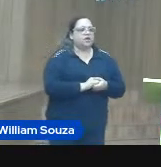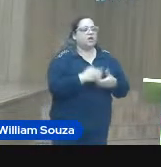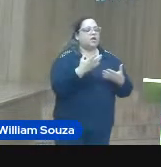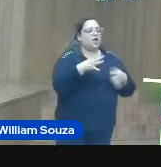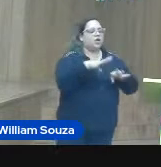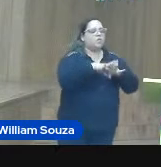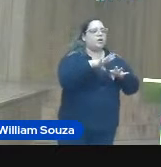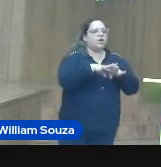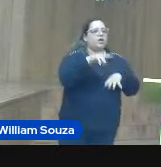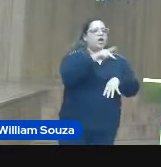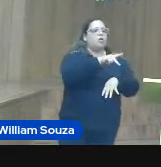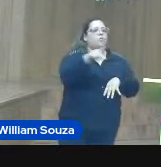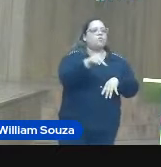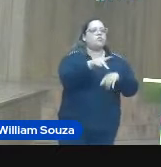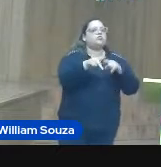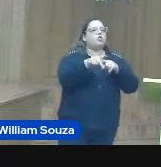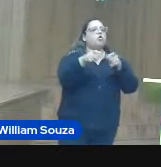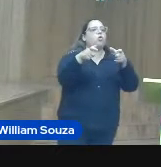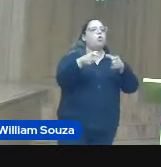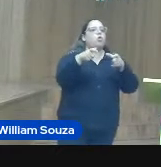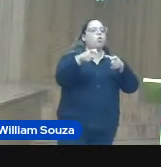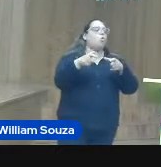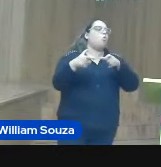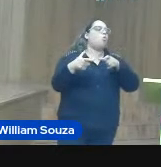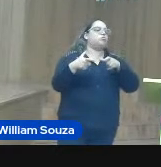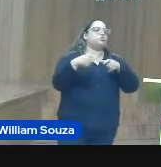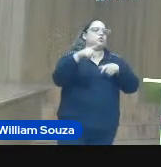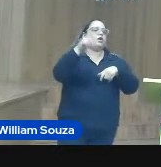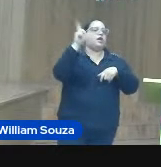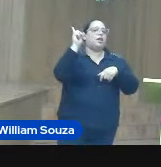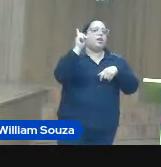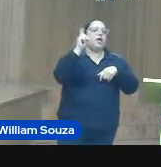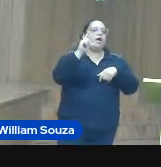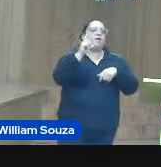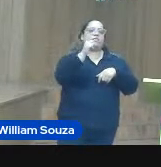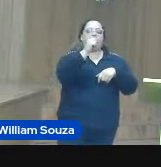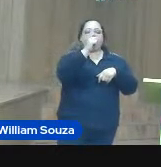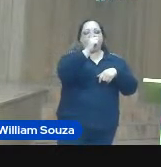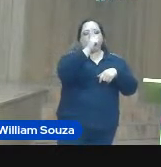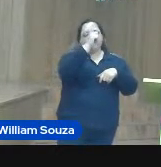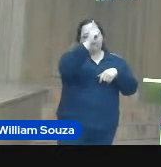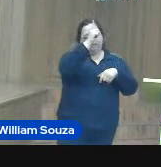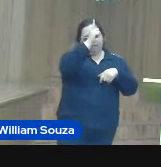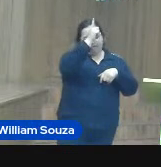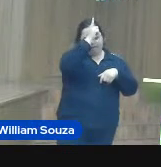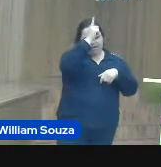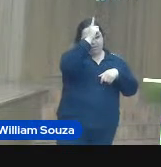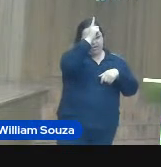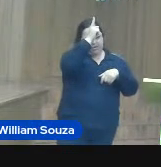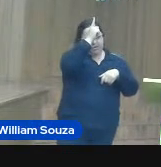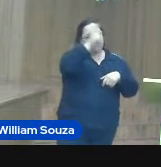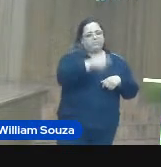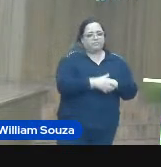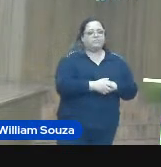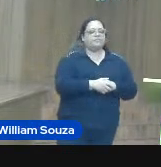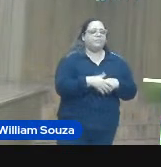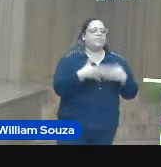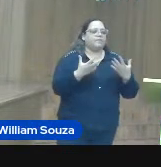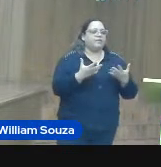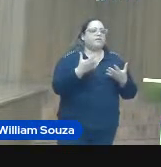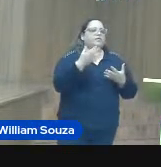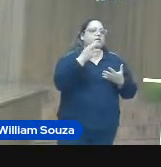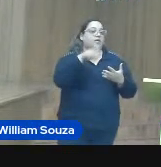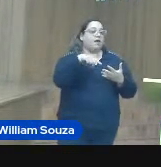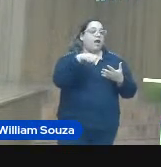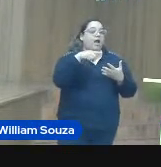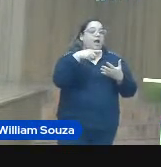professor na Alemanha, e ele foi muito responsável por esse momento né, que foi chamado de aritmetização